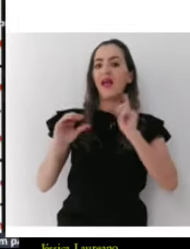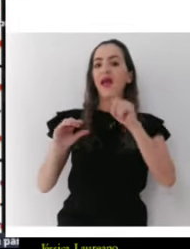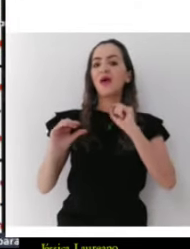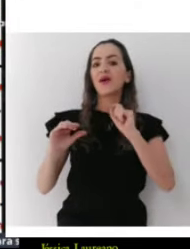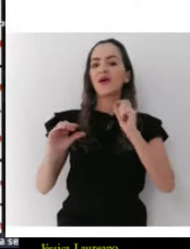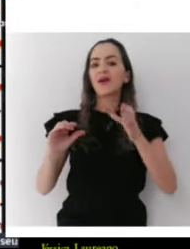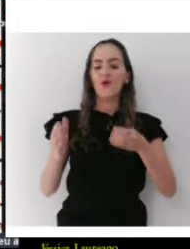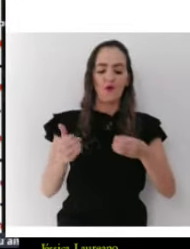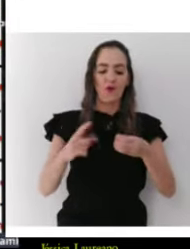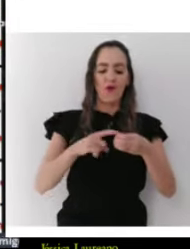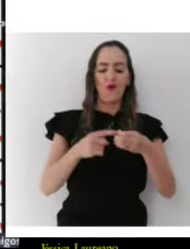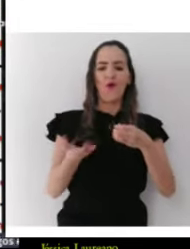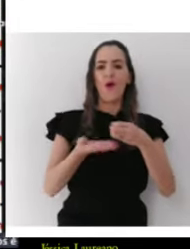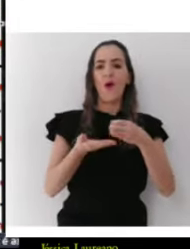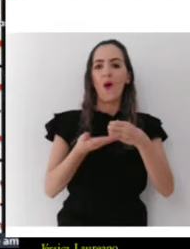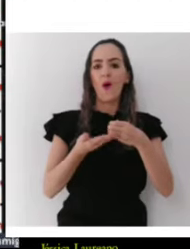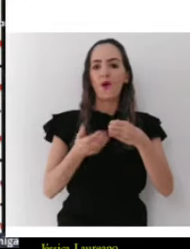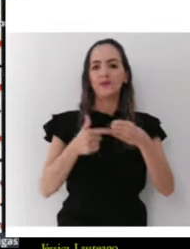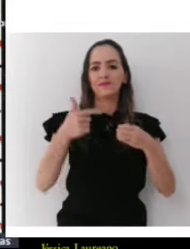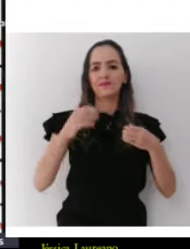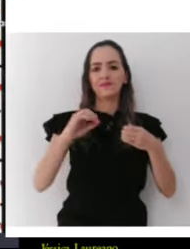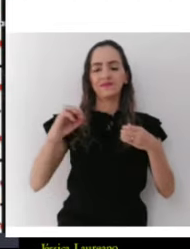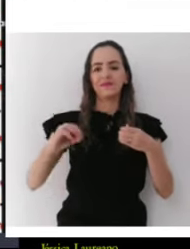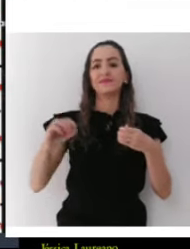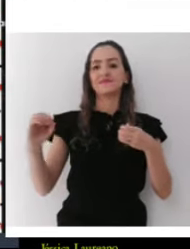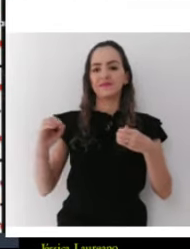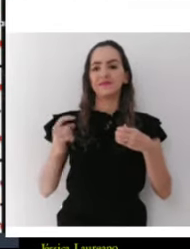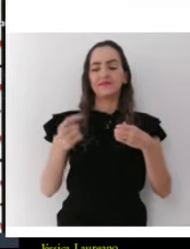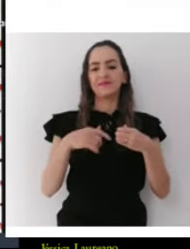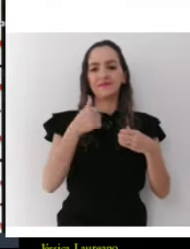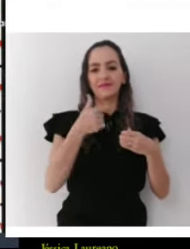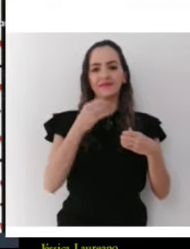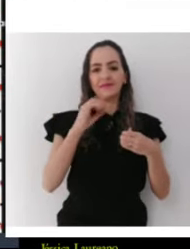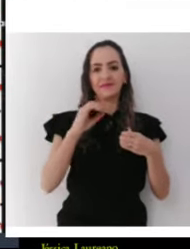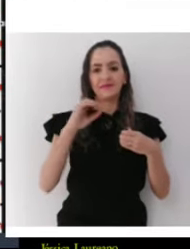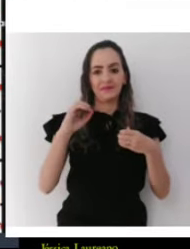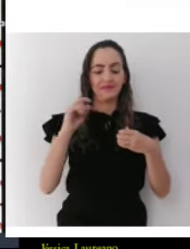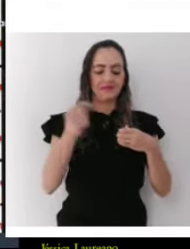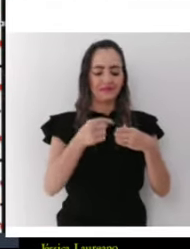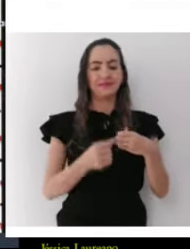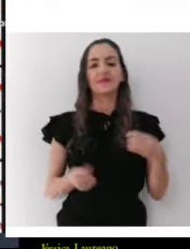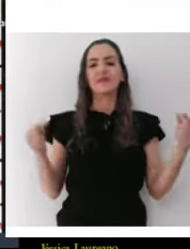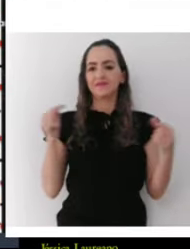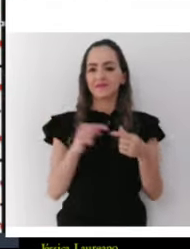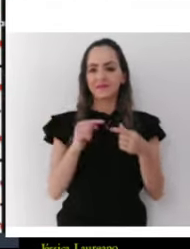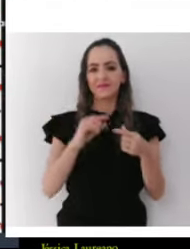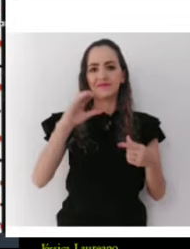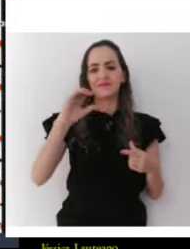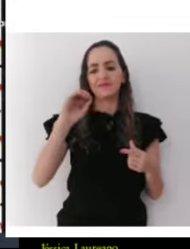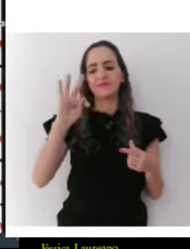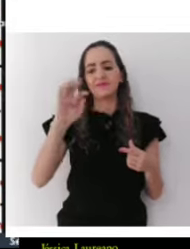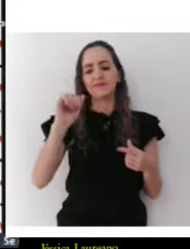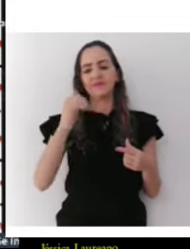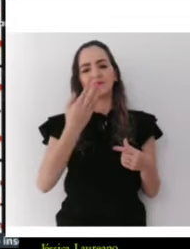até encher. Quando você faz isso, você está usando a noção de cotação, também chamada de medida, também chamada de